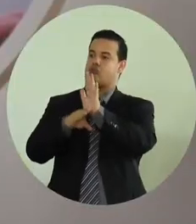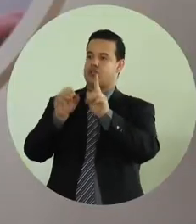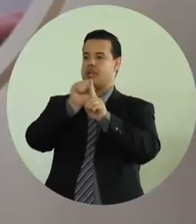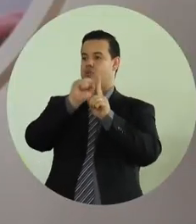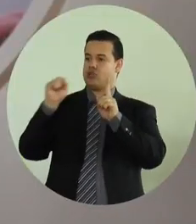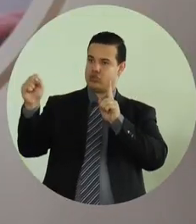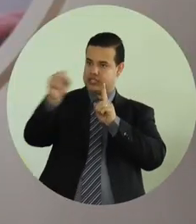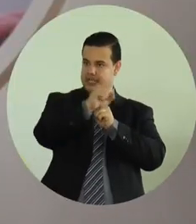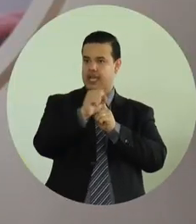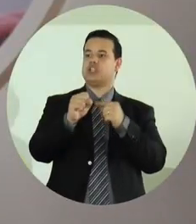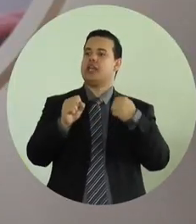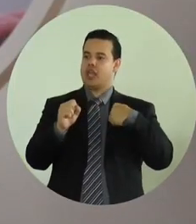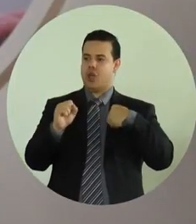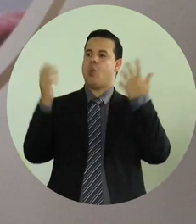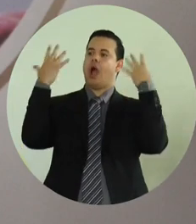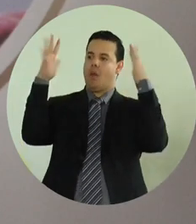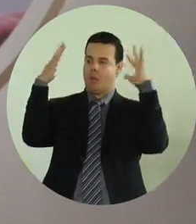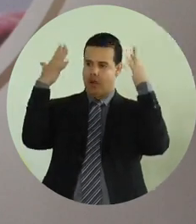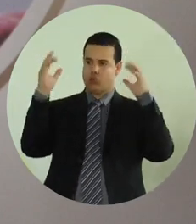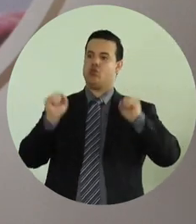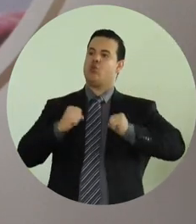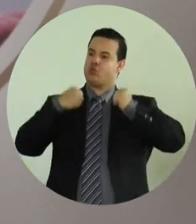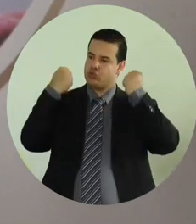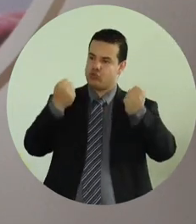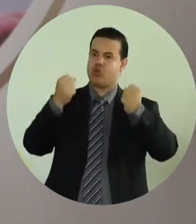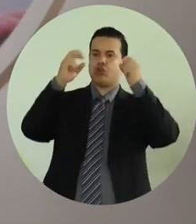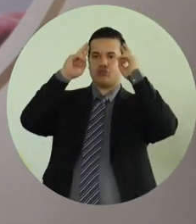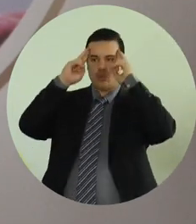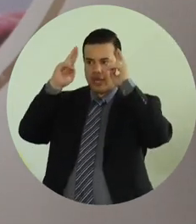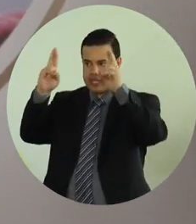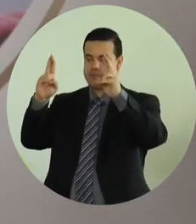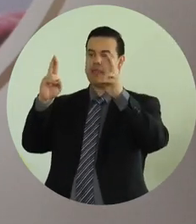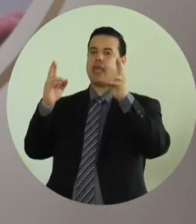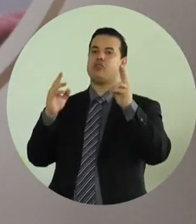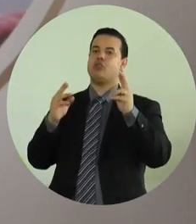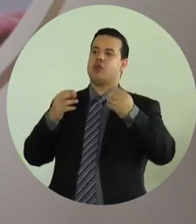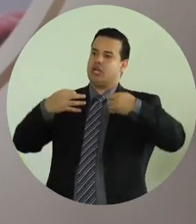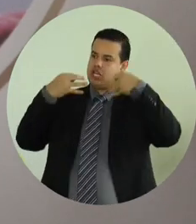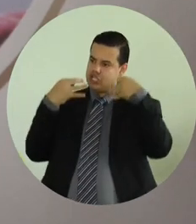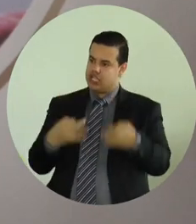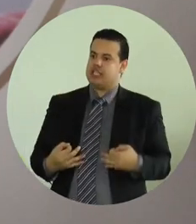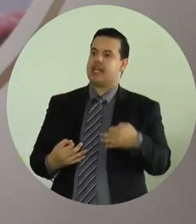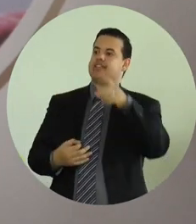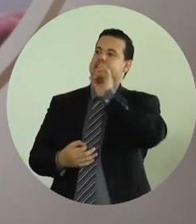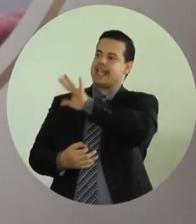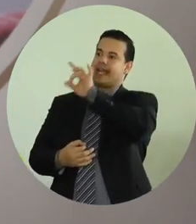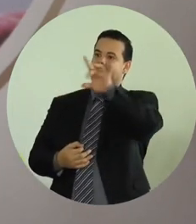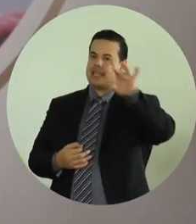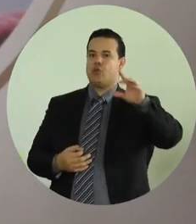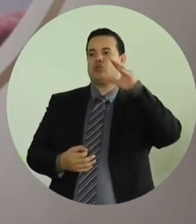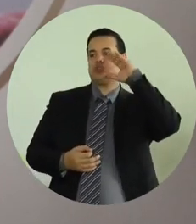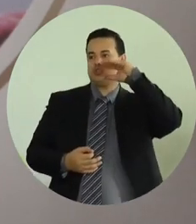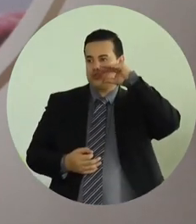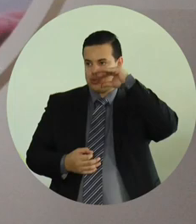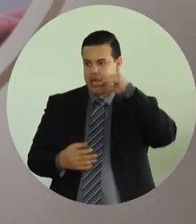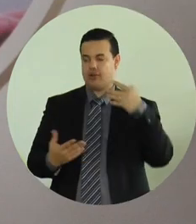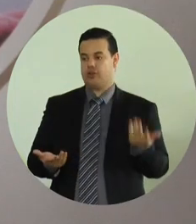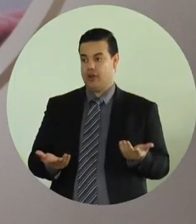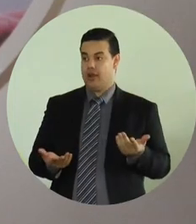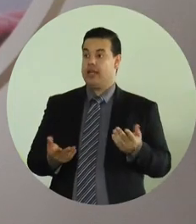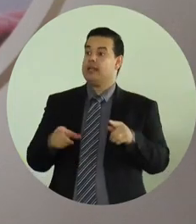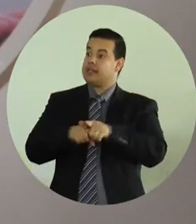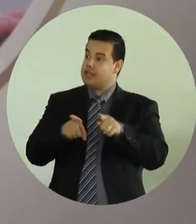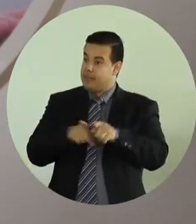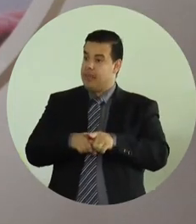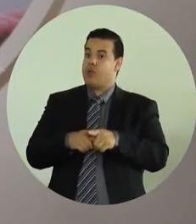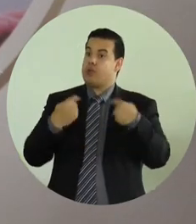sinceros aplausos pelos esforços, pelo respeito à dignidade inerente a cada um de seus funcionários, inclusive os que necessitam